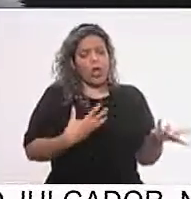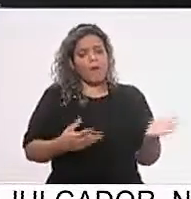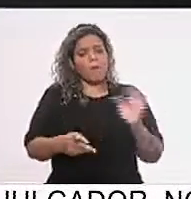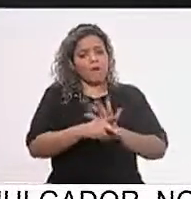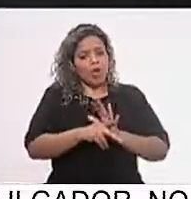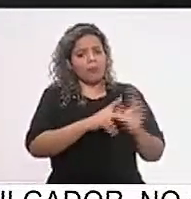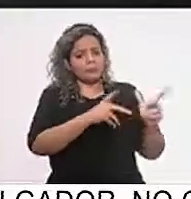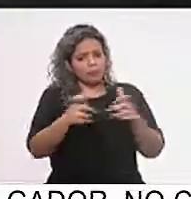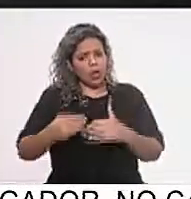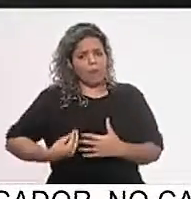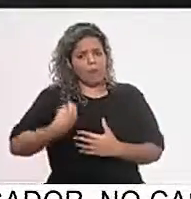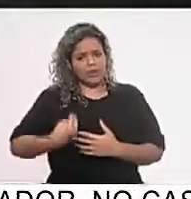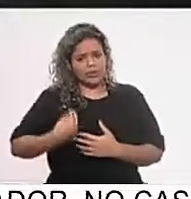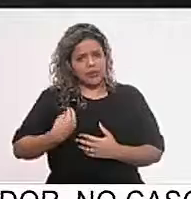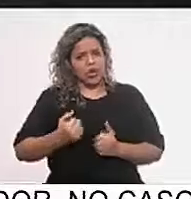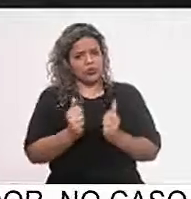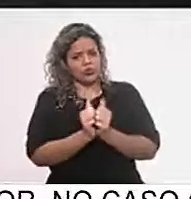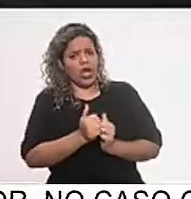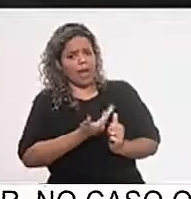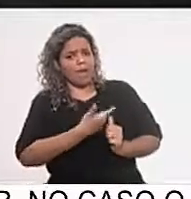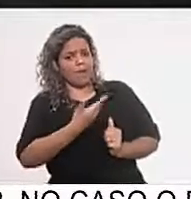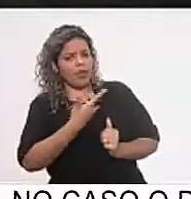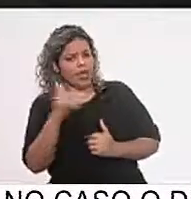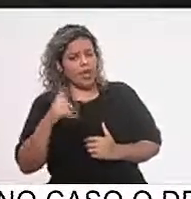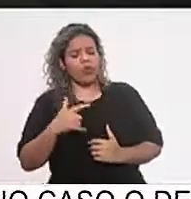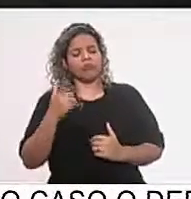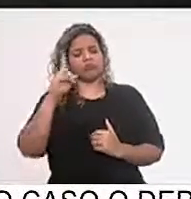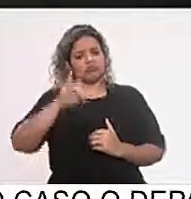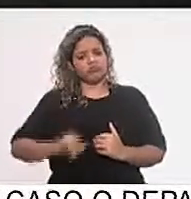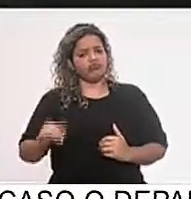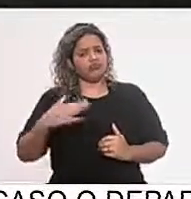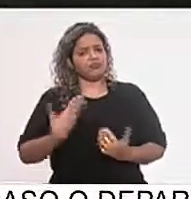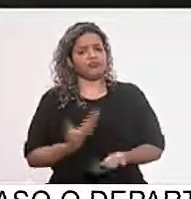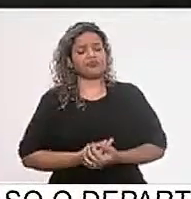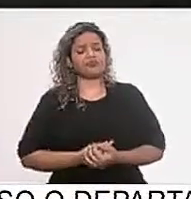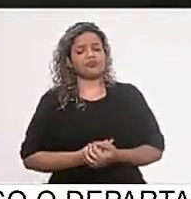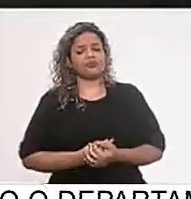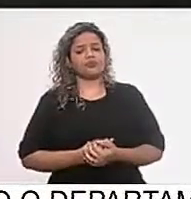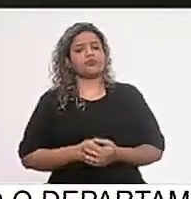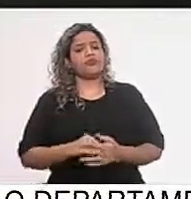participei junto com outros colegas lá daquele dia.